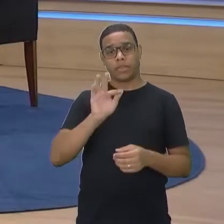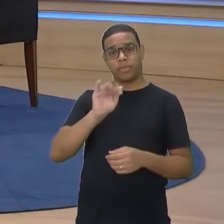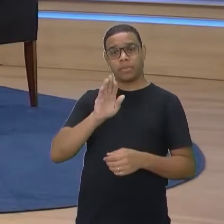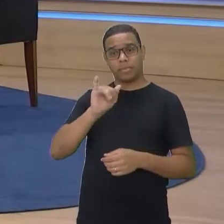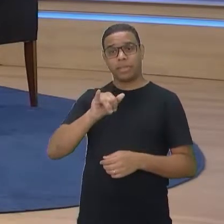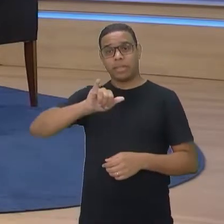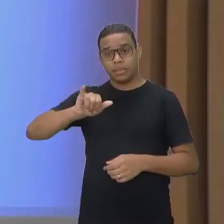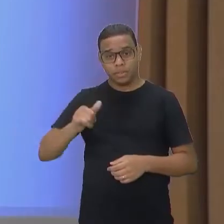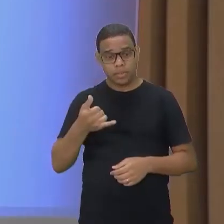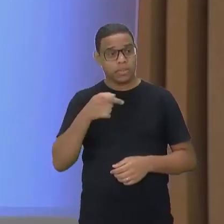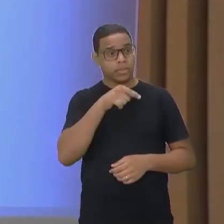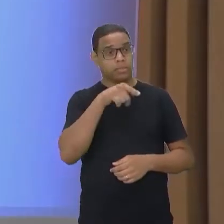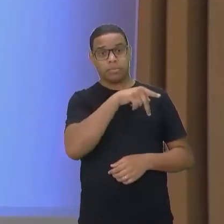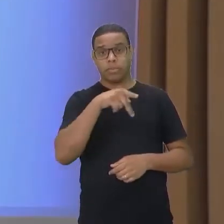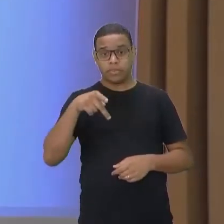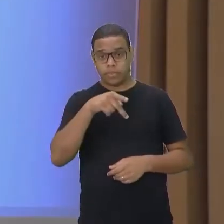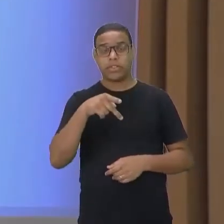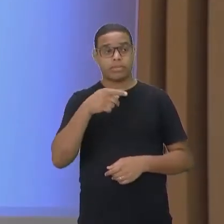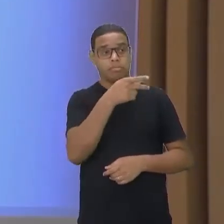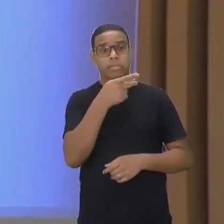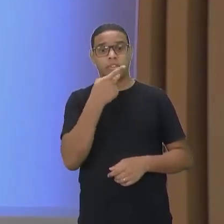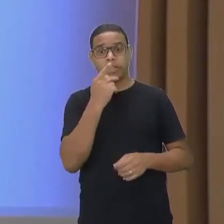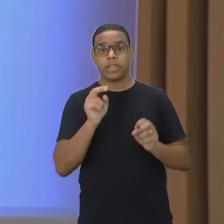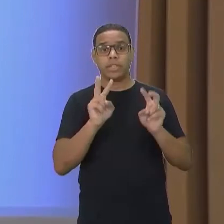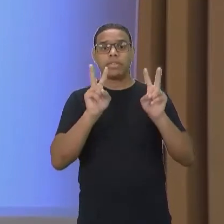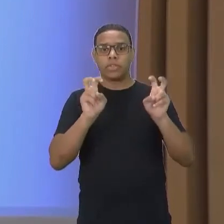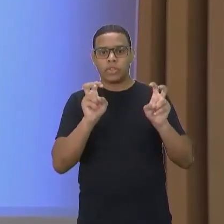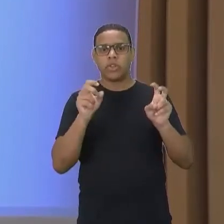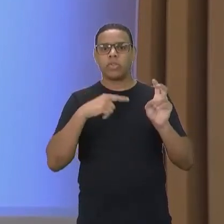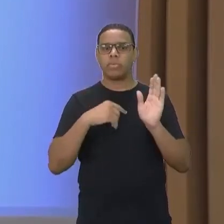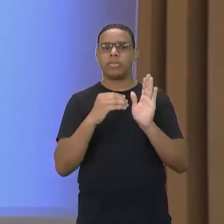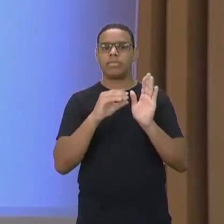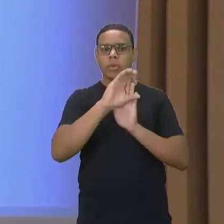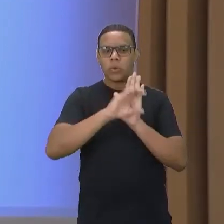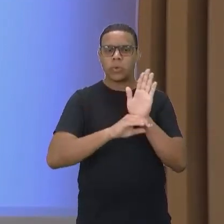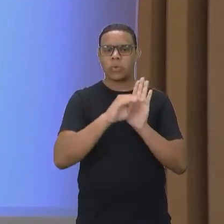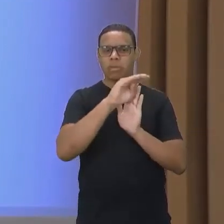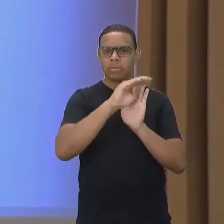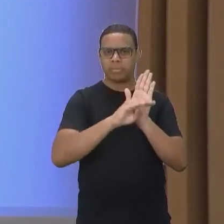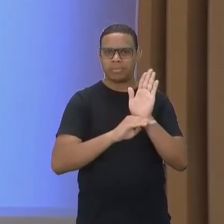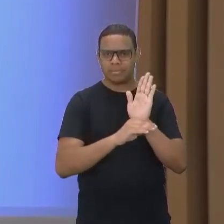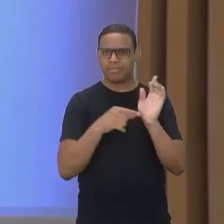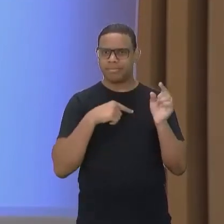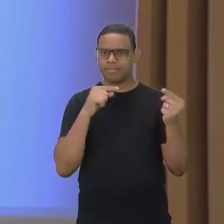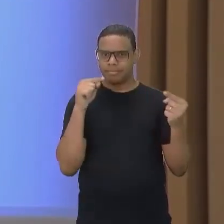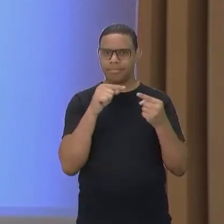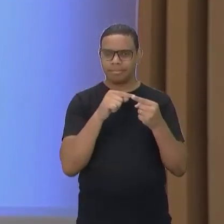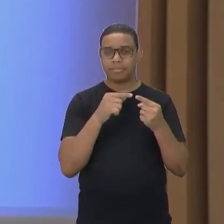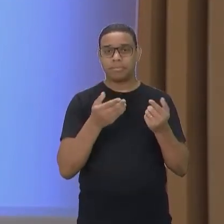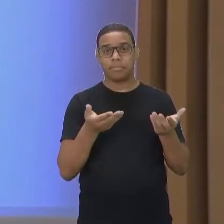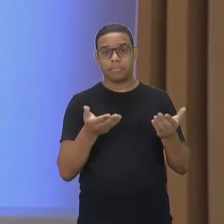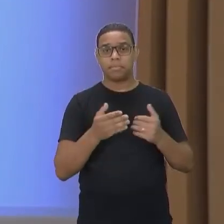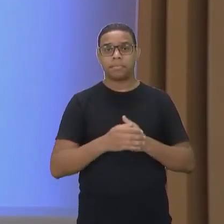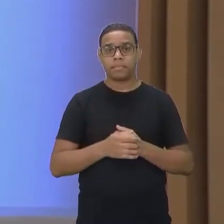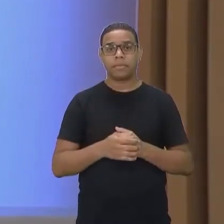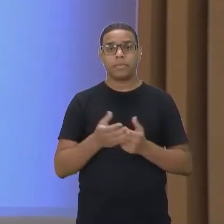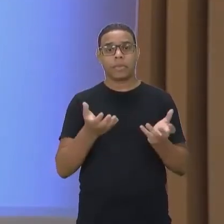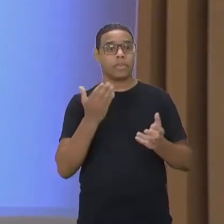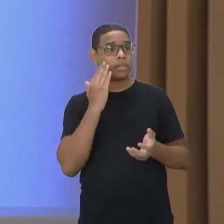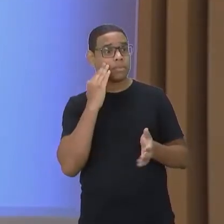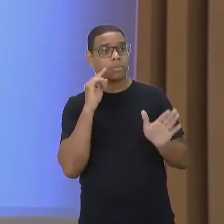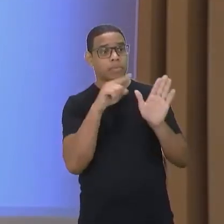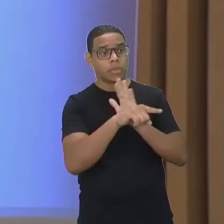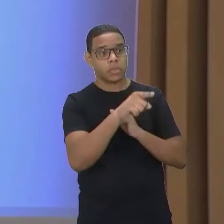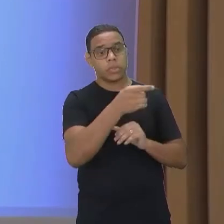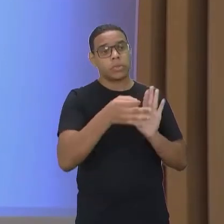aproveitar que você é uma professora que também está falando de outros componentes curriculares que estão relacionados. Eu queria saber um pouco a